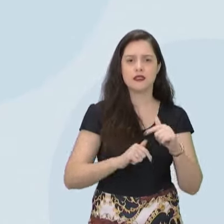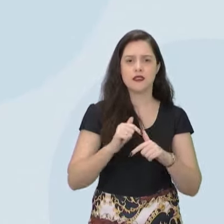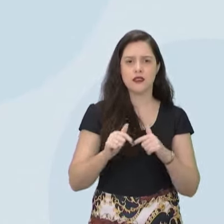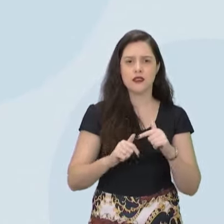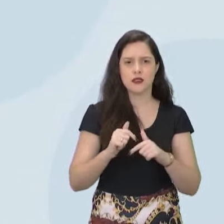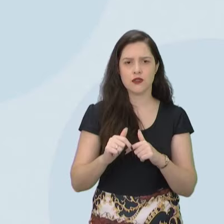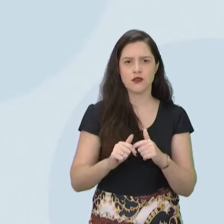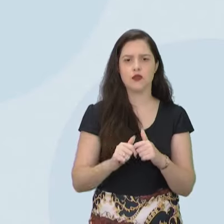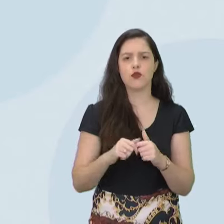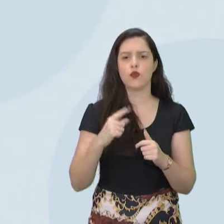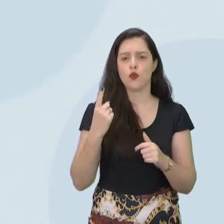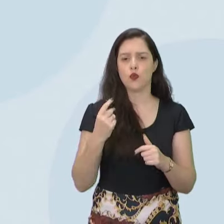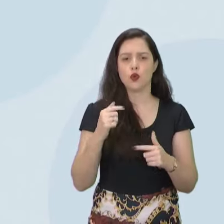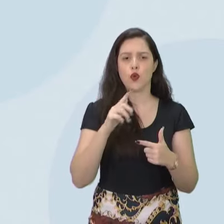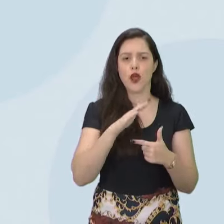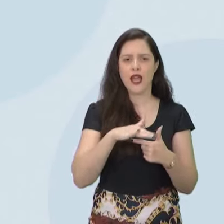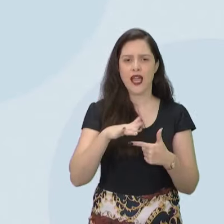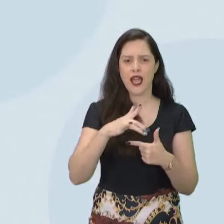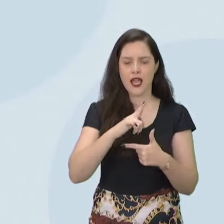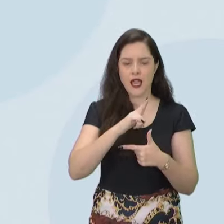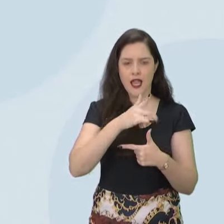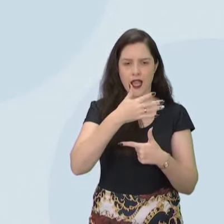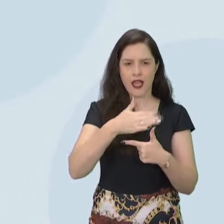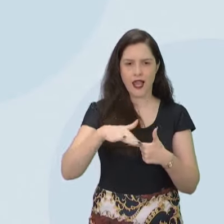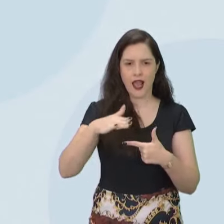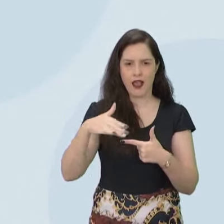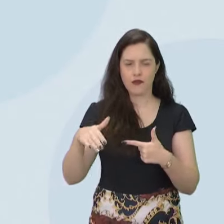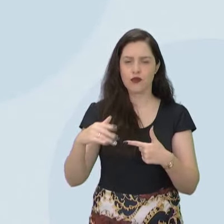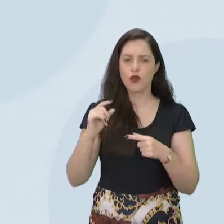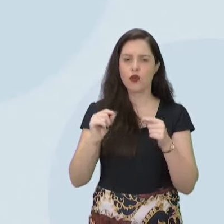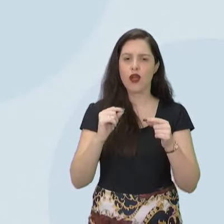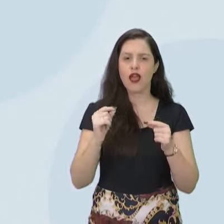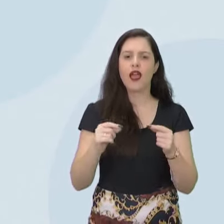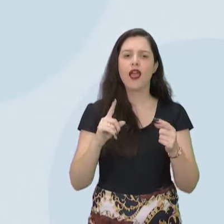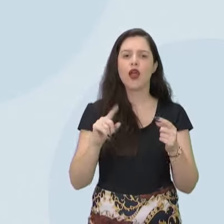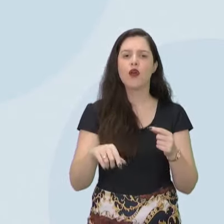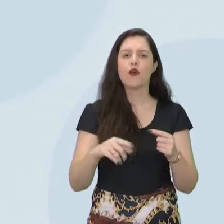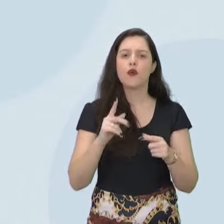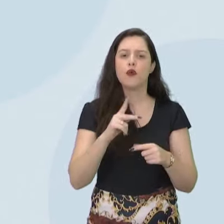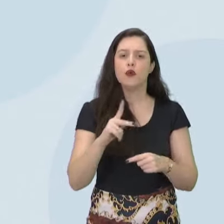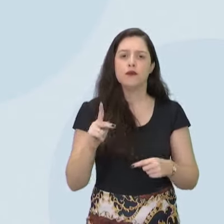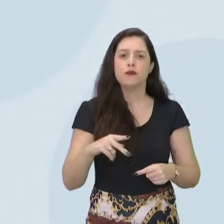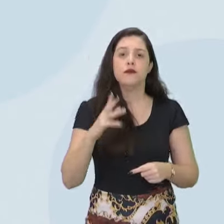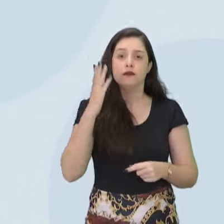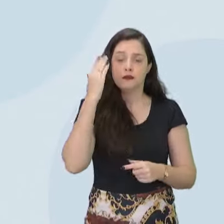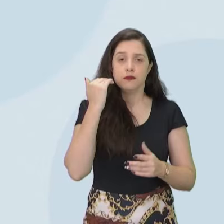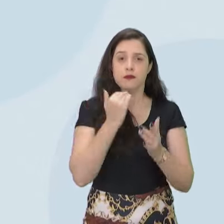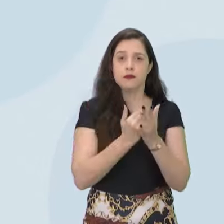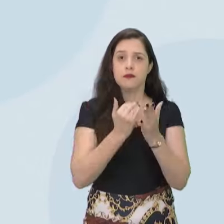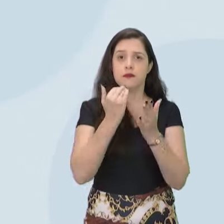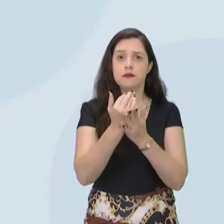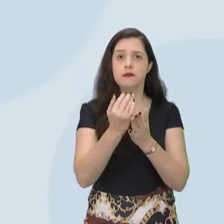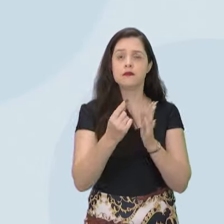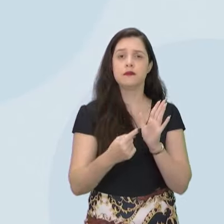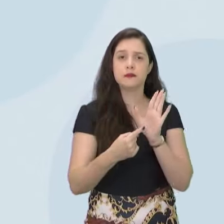um infográfico. E aí tem até um box para o professor no mapa, de um Saiba Mais, mostrando como